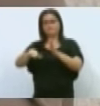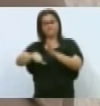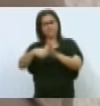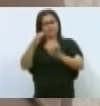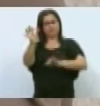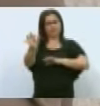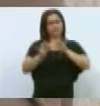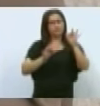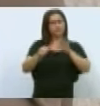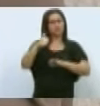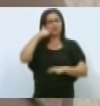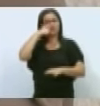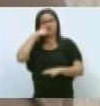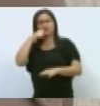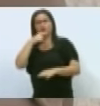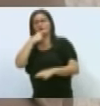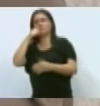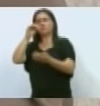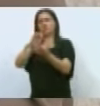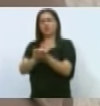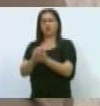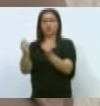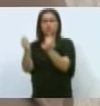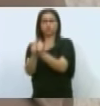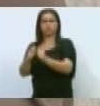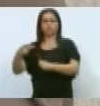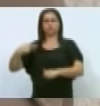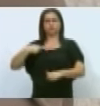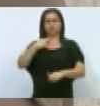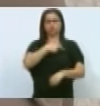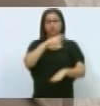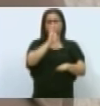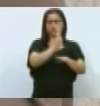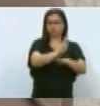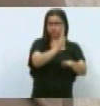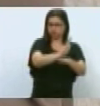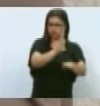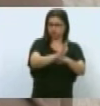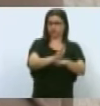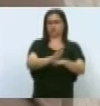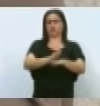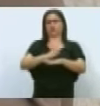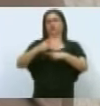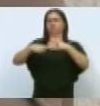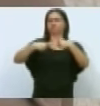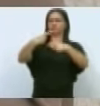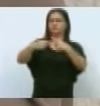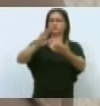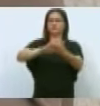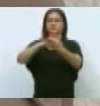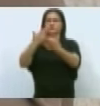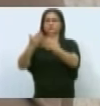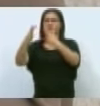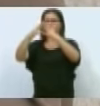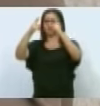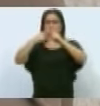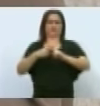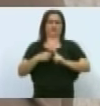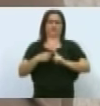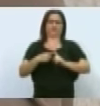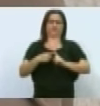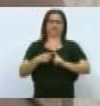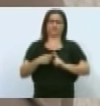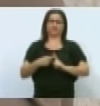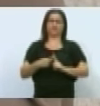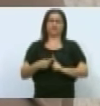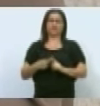noivos, né? Aí, com o pastor, ajudei no curso de noiva a preparar e fui interpretar na igreja deles. Então, a